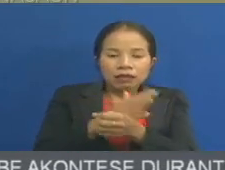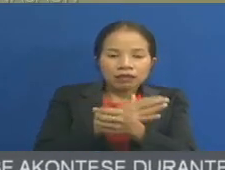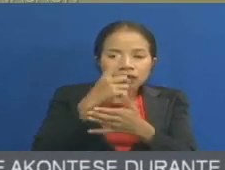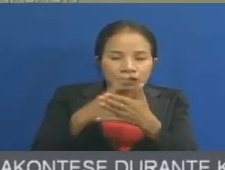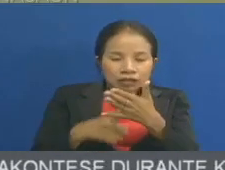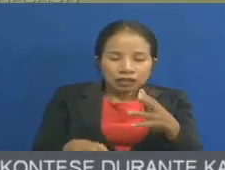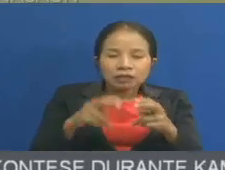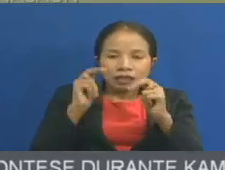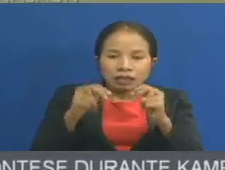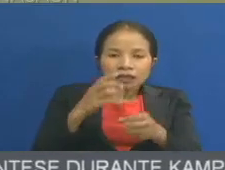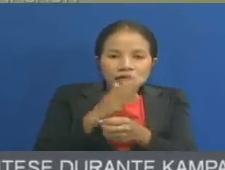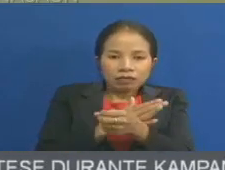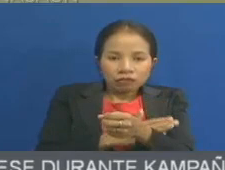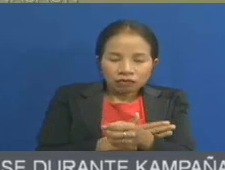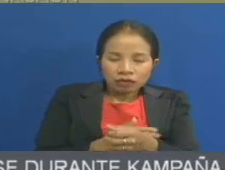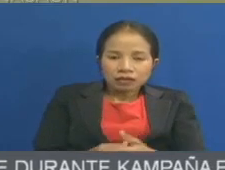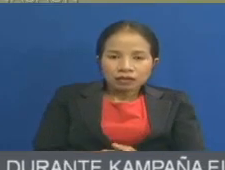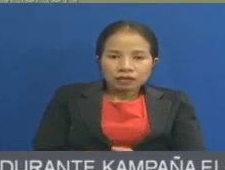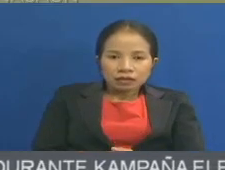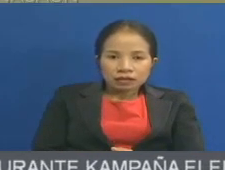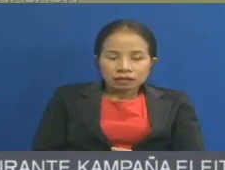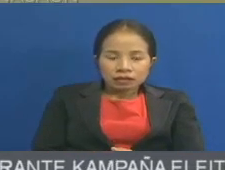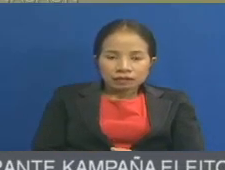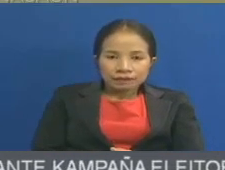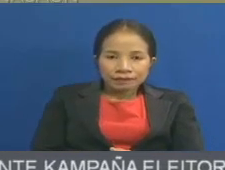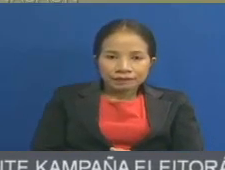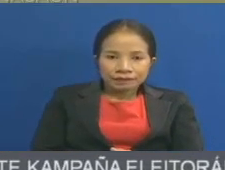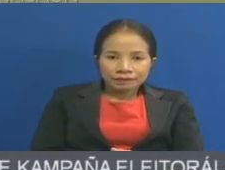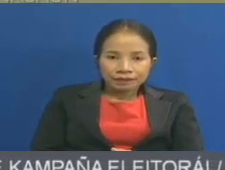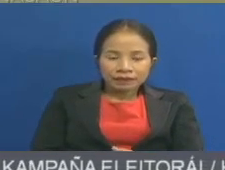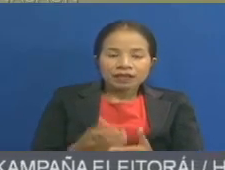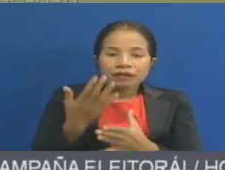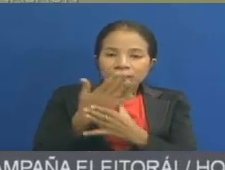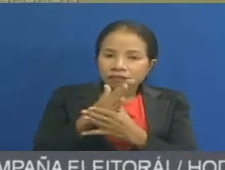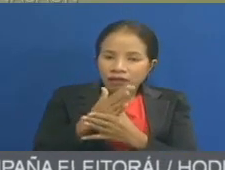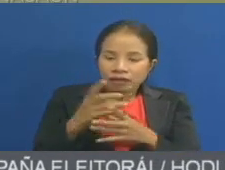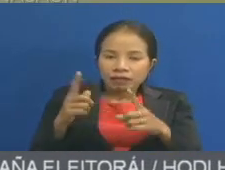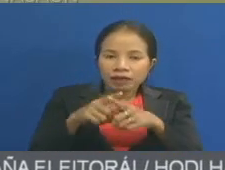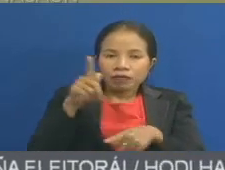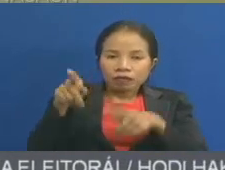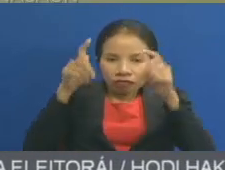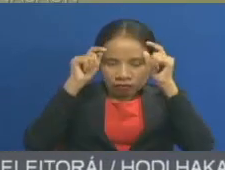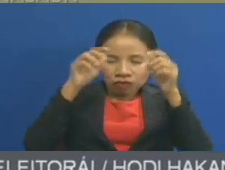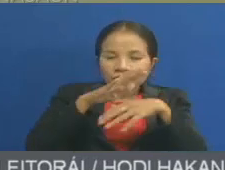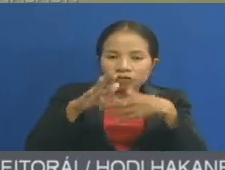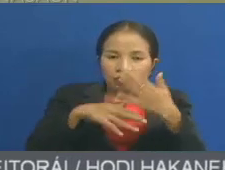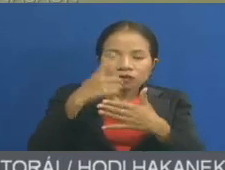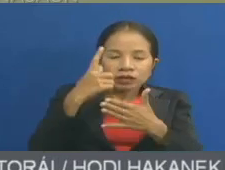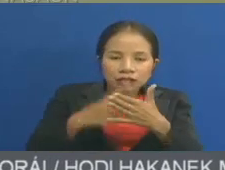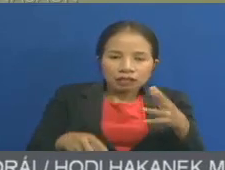de que aburas. E a bela, a Timor-Leste toma, seira mojita de que a